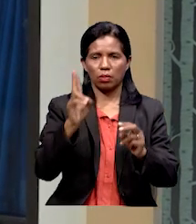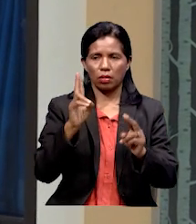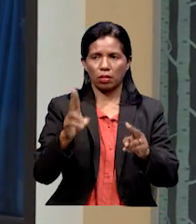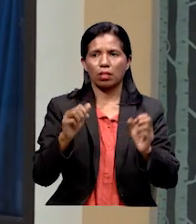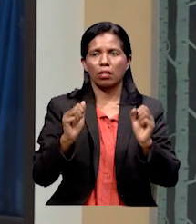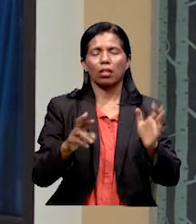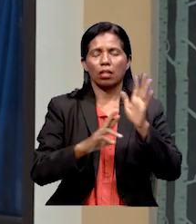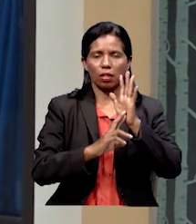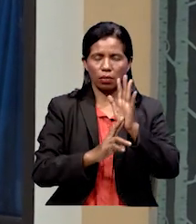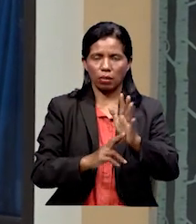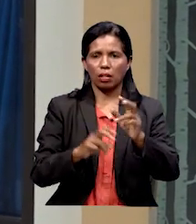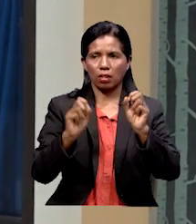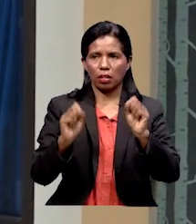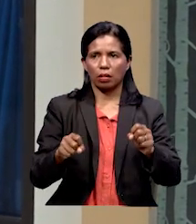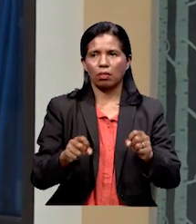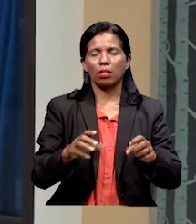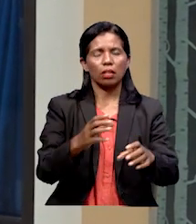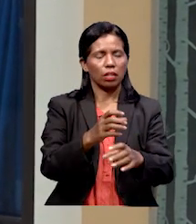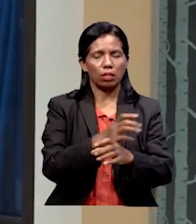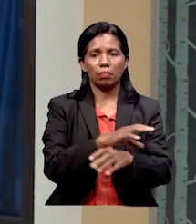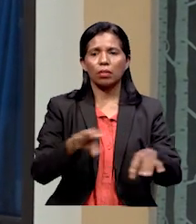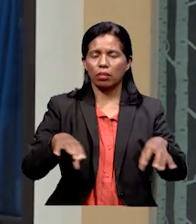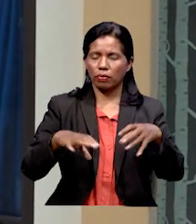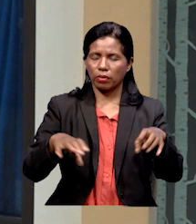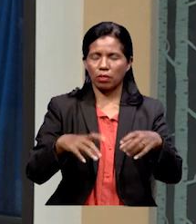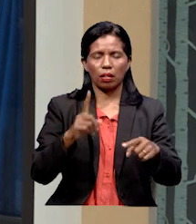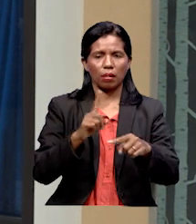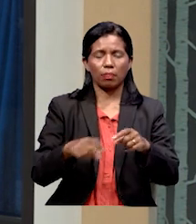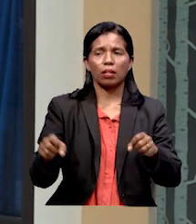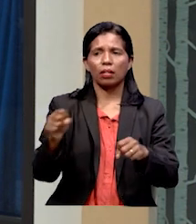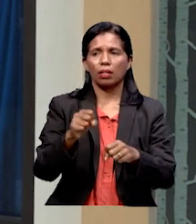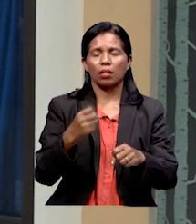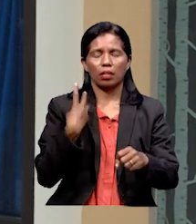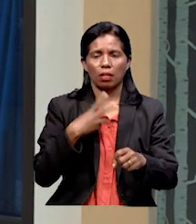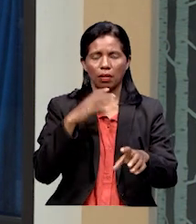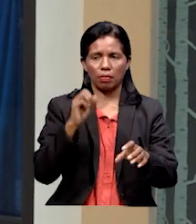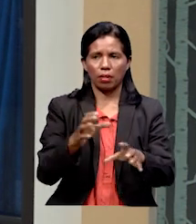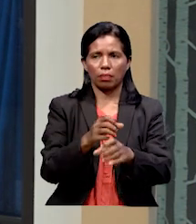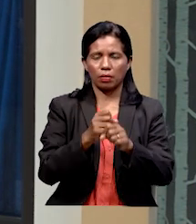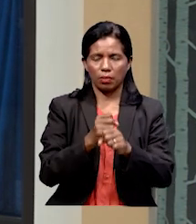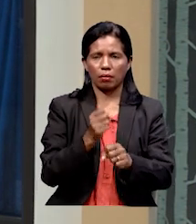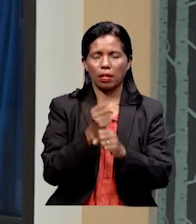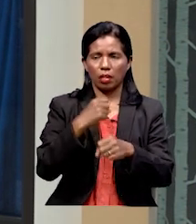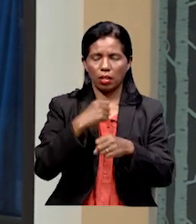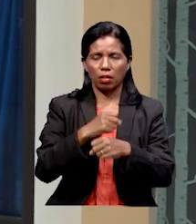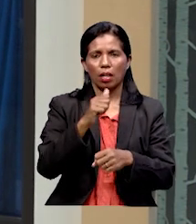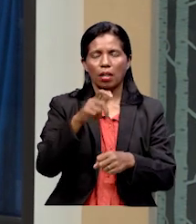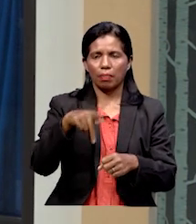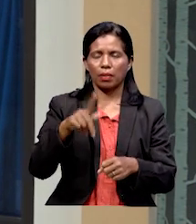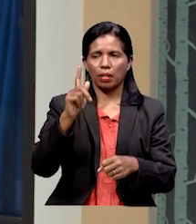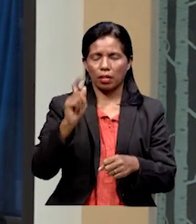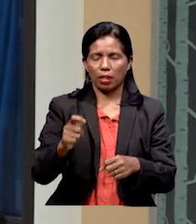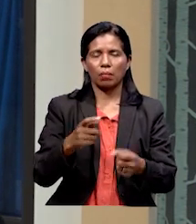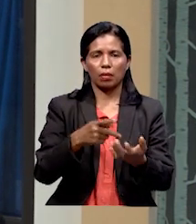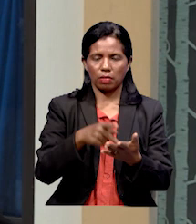ne tem que urgente tamba sistema label simo sistema APT label simo antau tem que halo clear te APT ne depois adiantamento